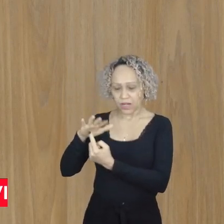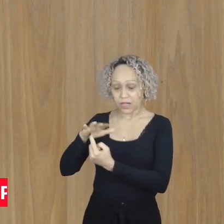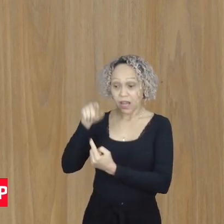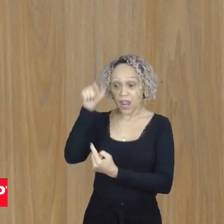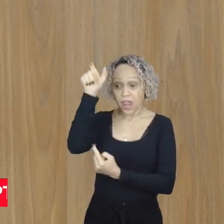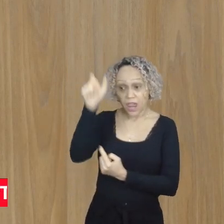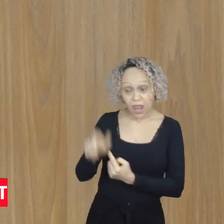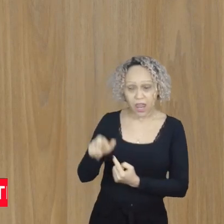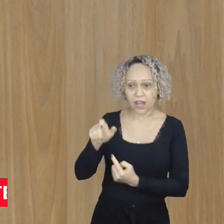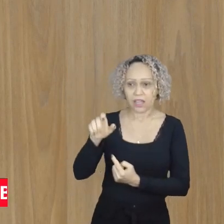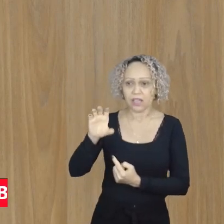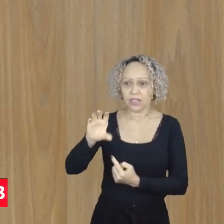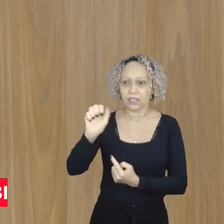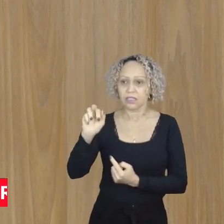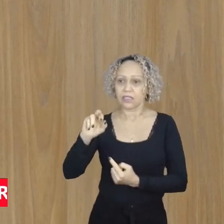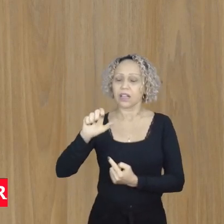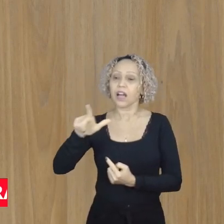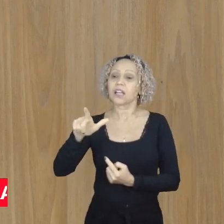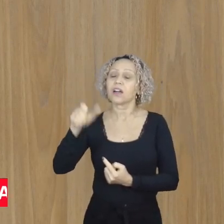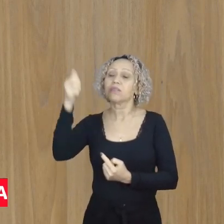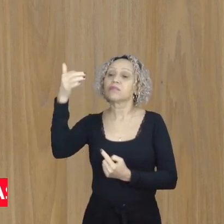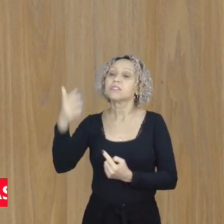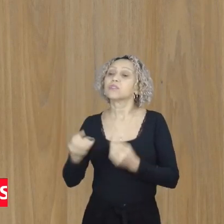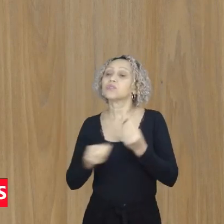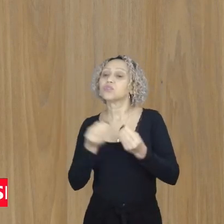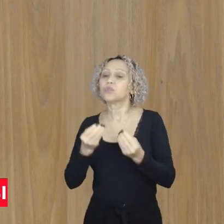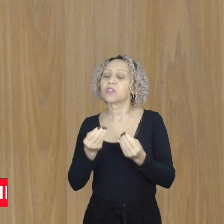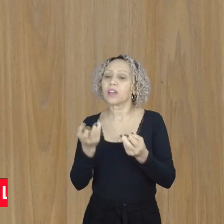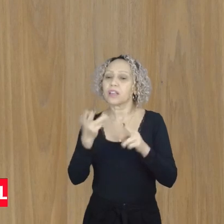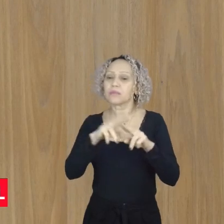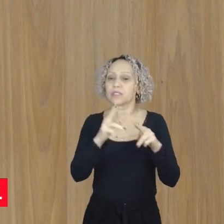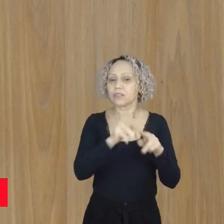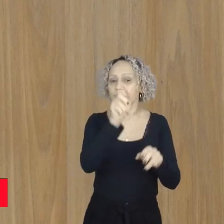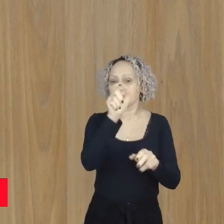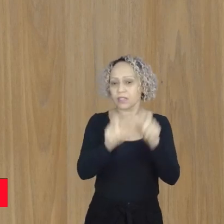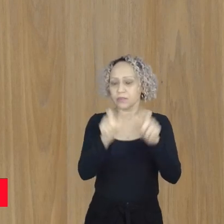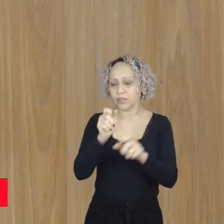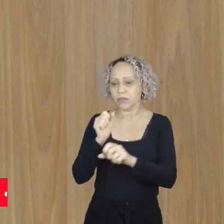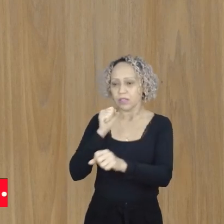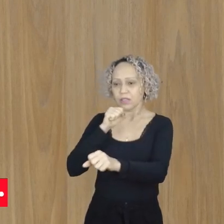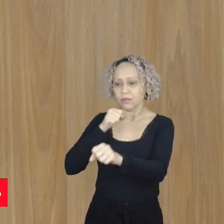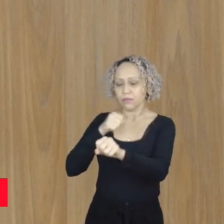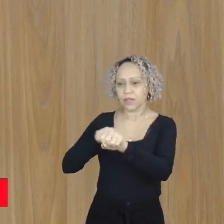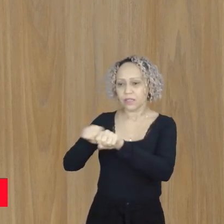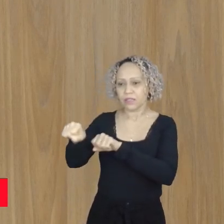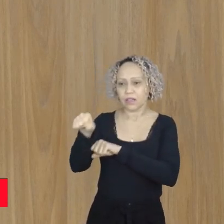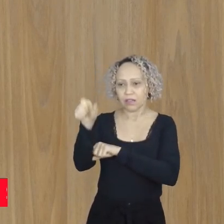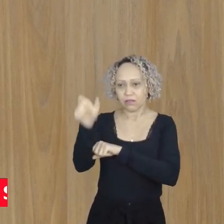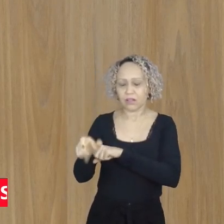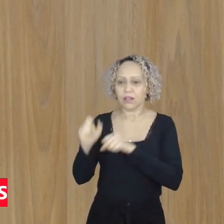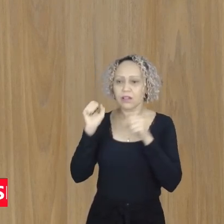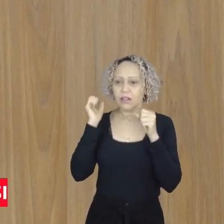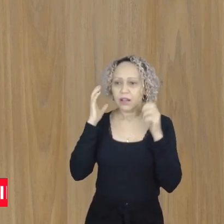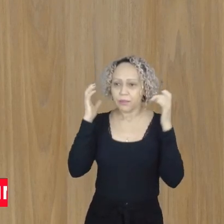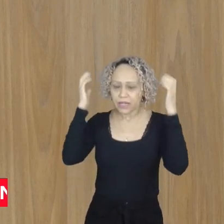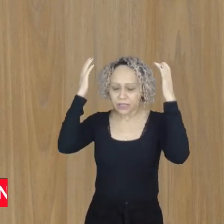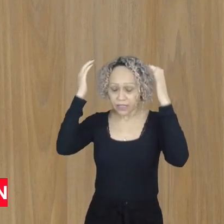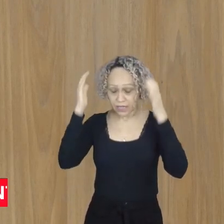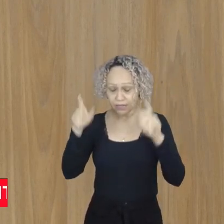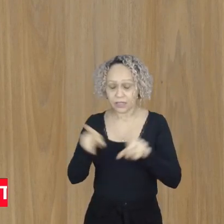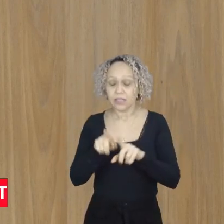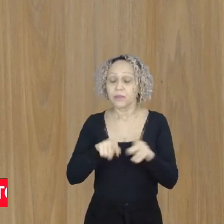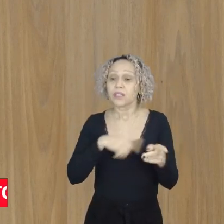as prisões do caso Marielle e fala também sobre a violência política de gênero e raça no Brasil.